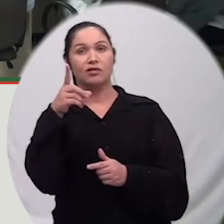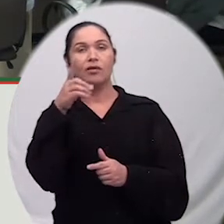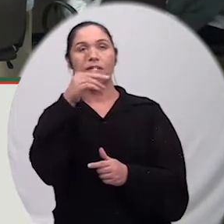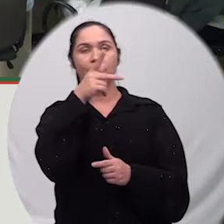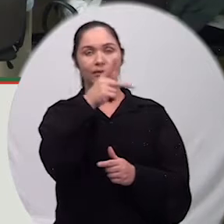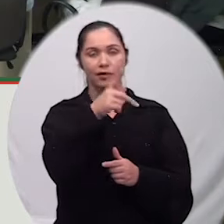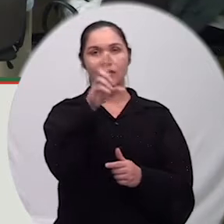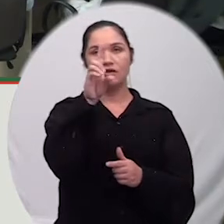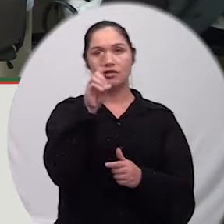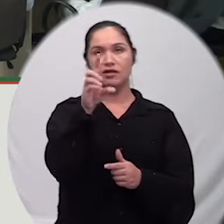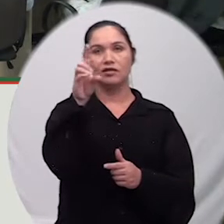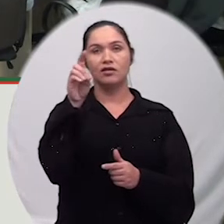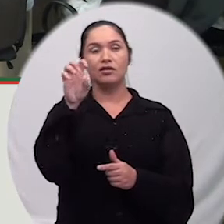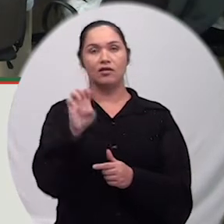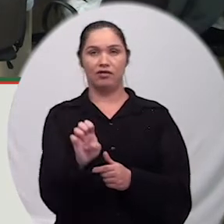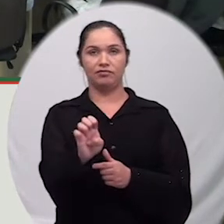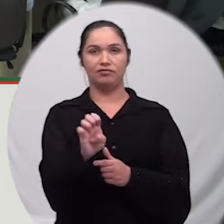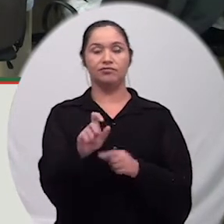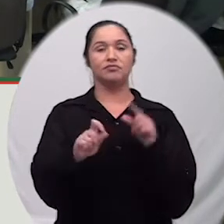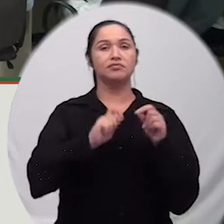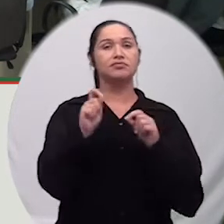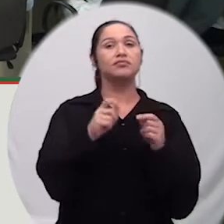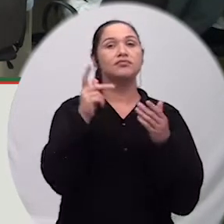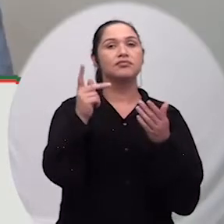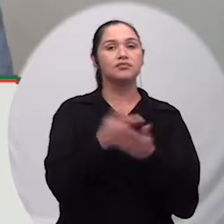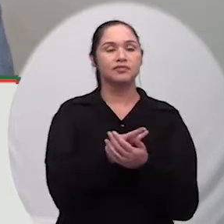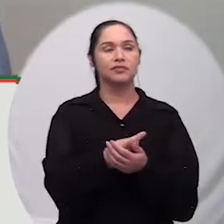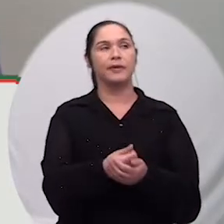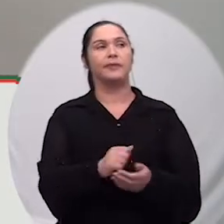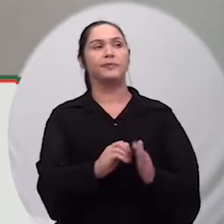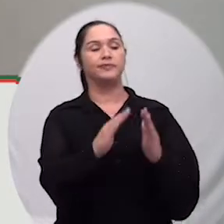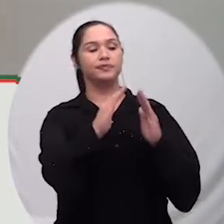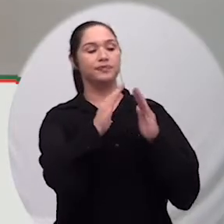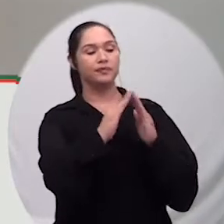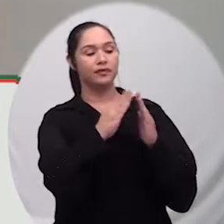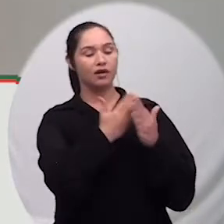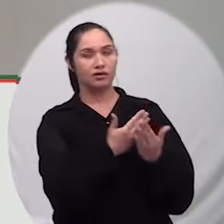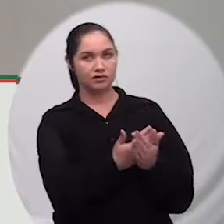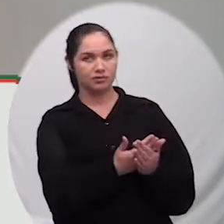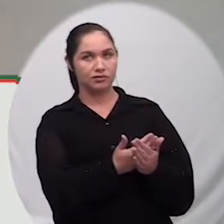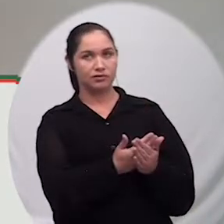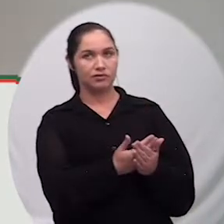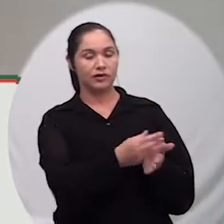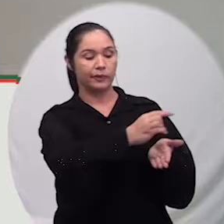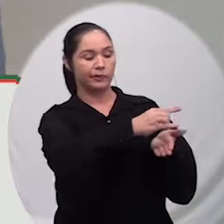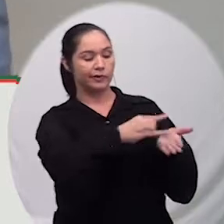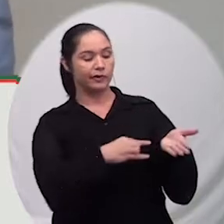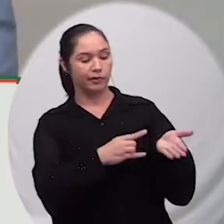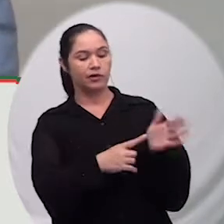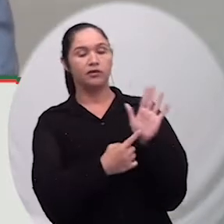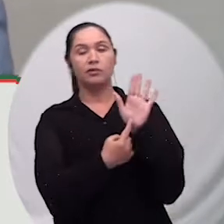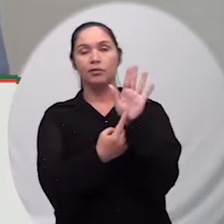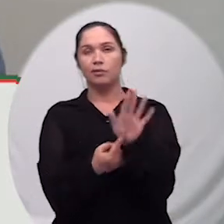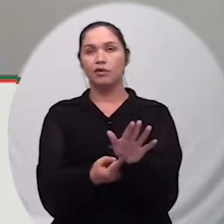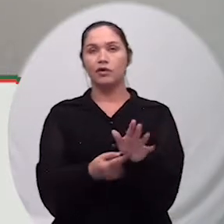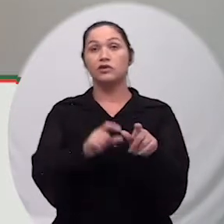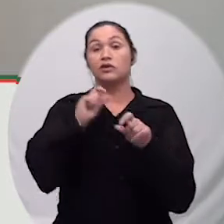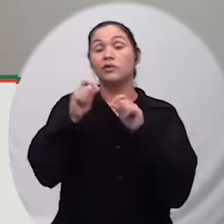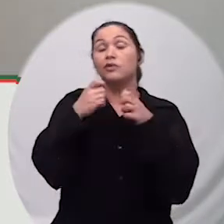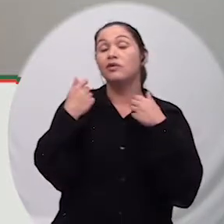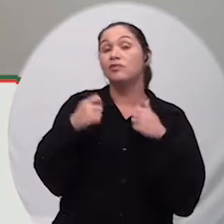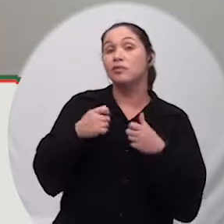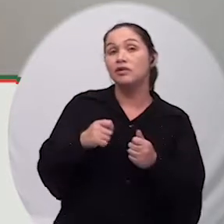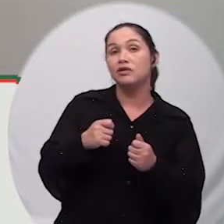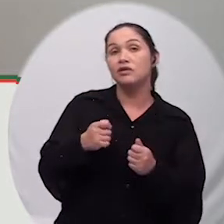faz-se uma demonstração do que a escola precisa para a recuperação da sua infraestrutura, até mesmo de questões de ordem